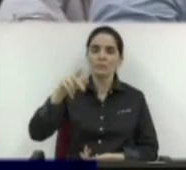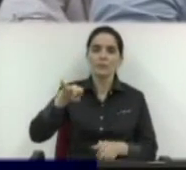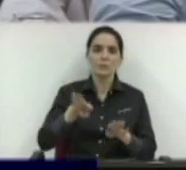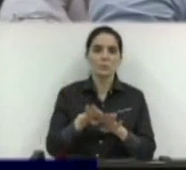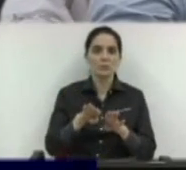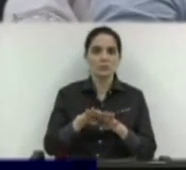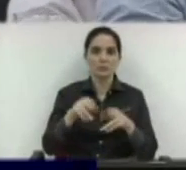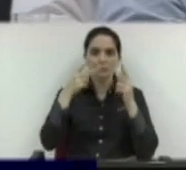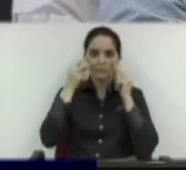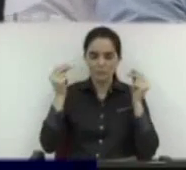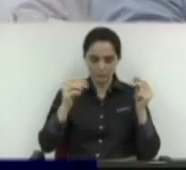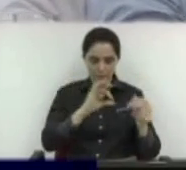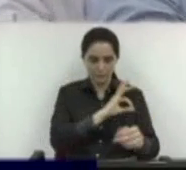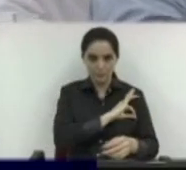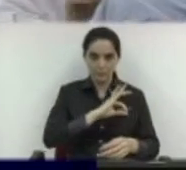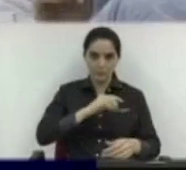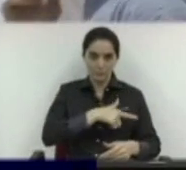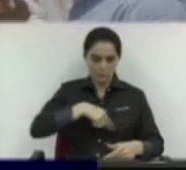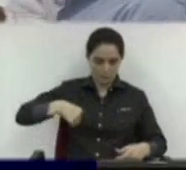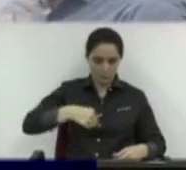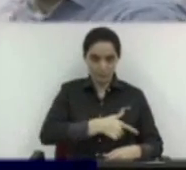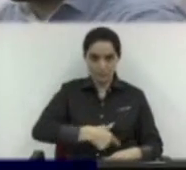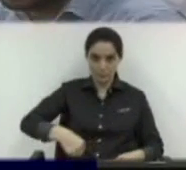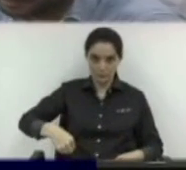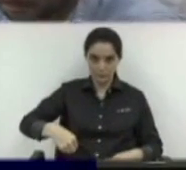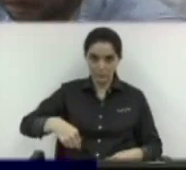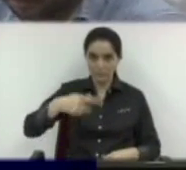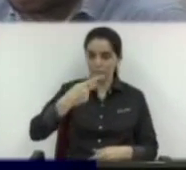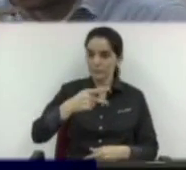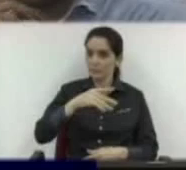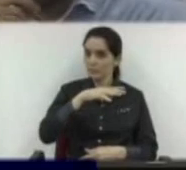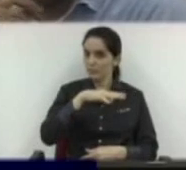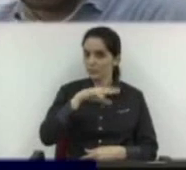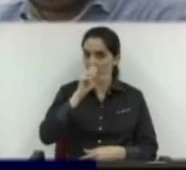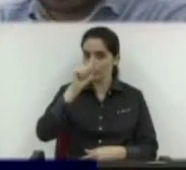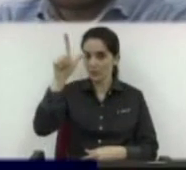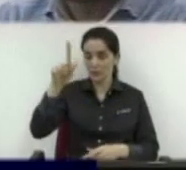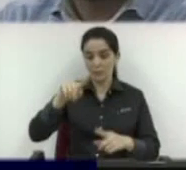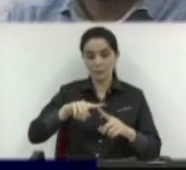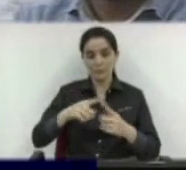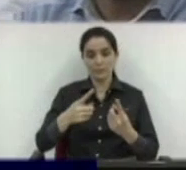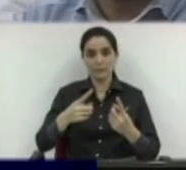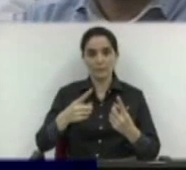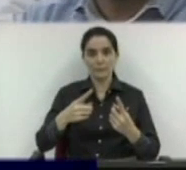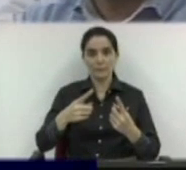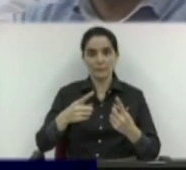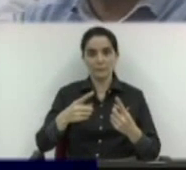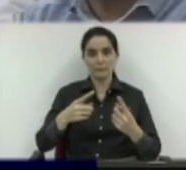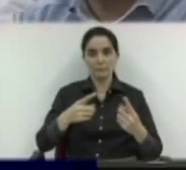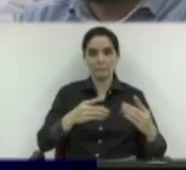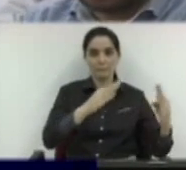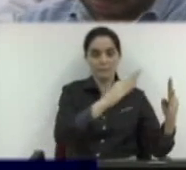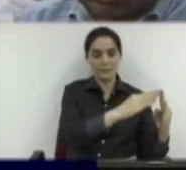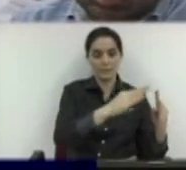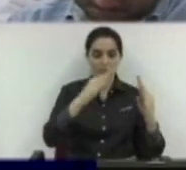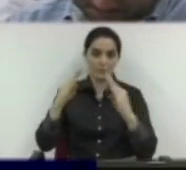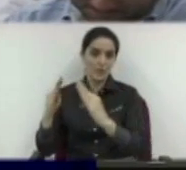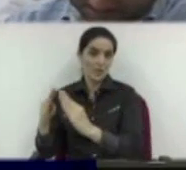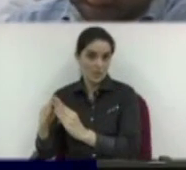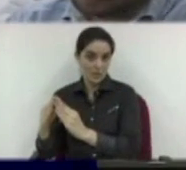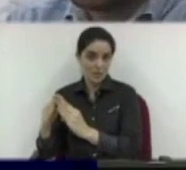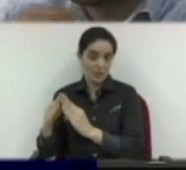Limeira, mas eu quero deixar bem claro que na região vizinha a gente tem não só pinguim, como tem girafa,